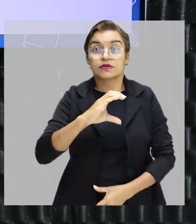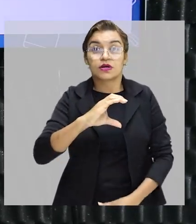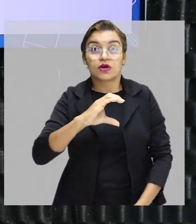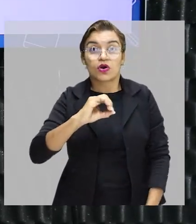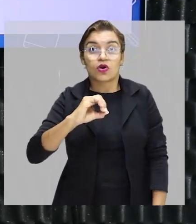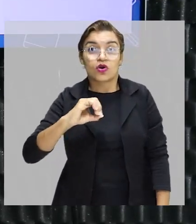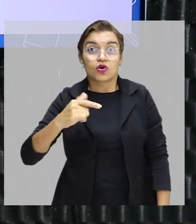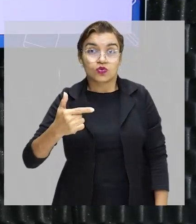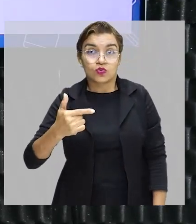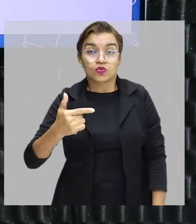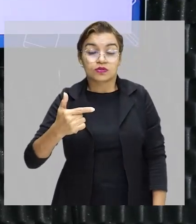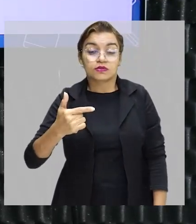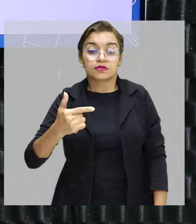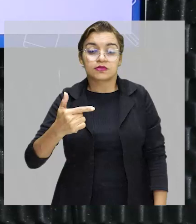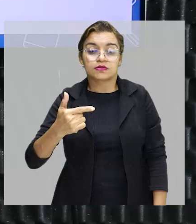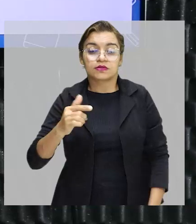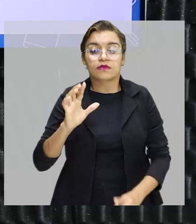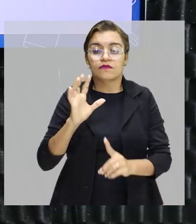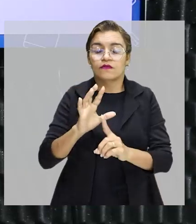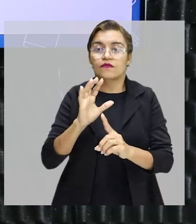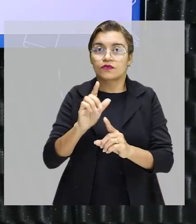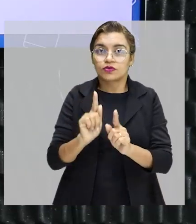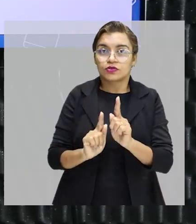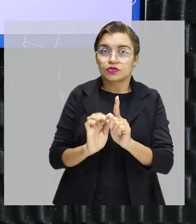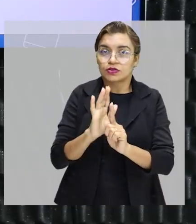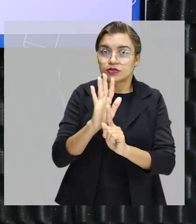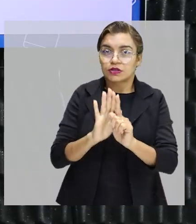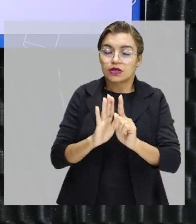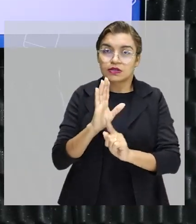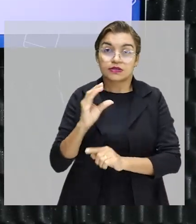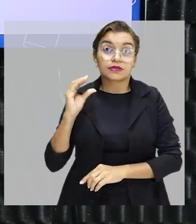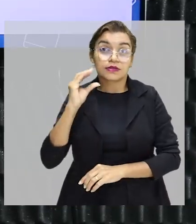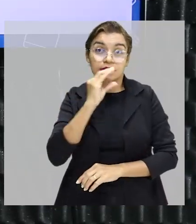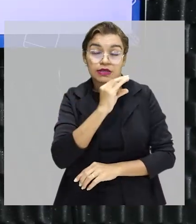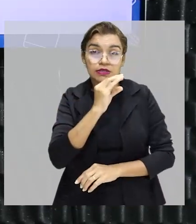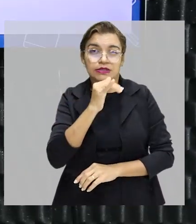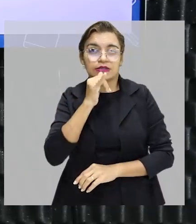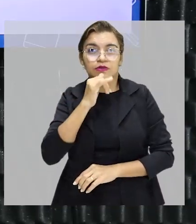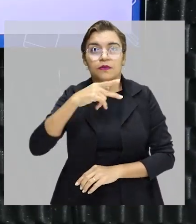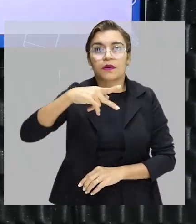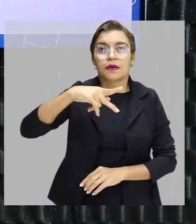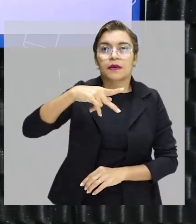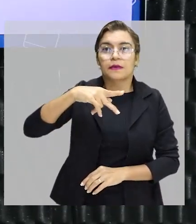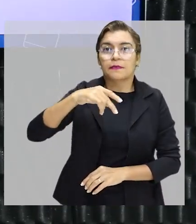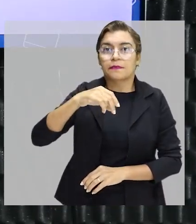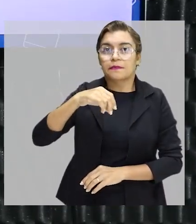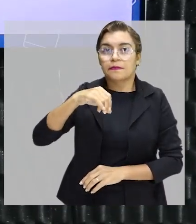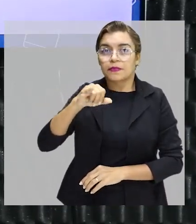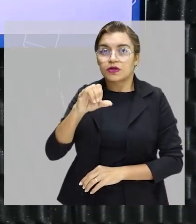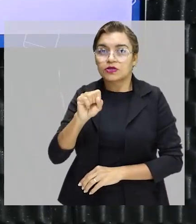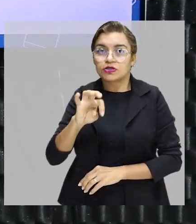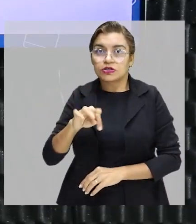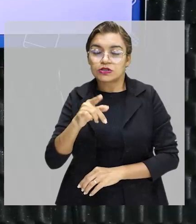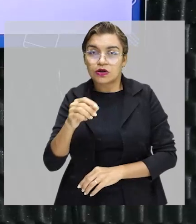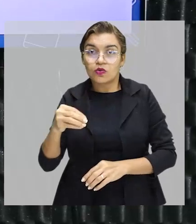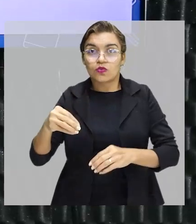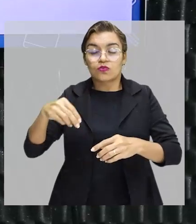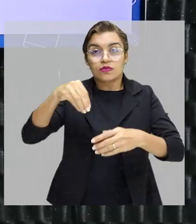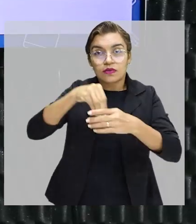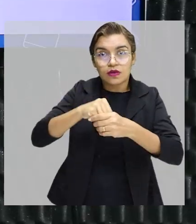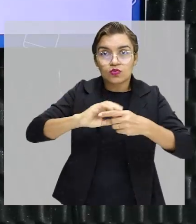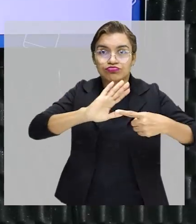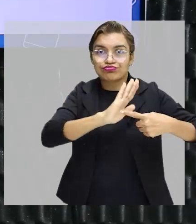Que gera gases quentes para mover os pistões no motor. Então, essa queima vai gerar energia, também vai